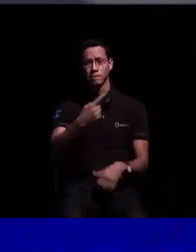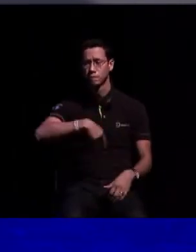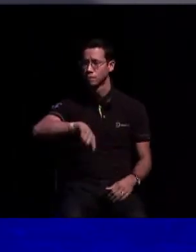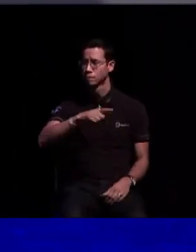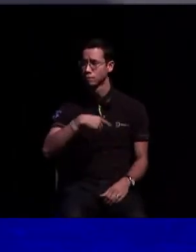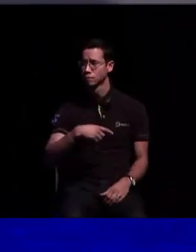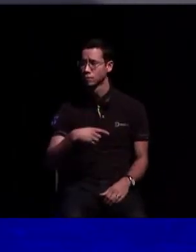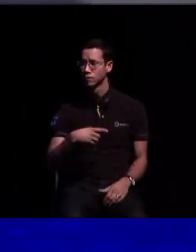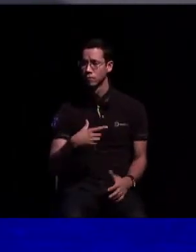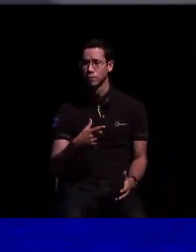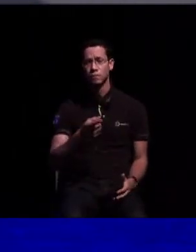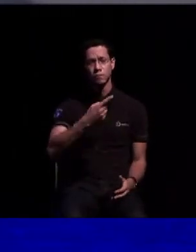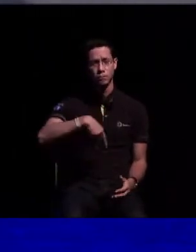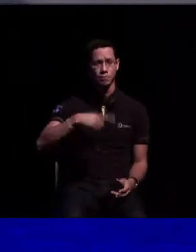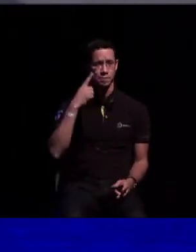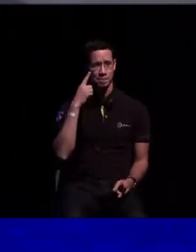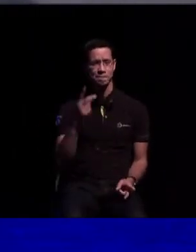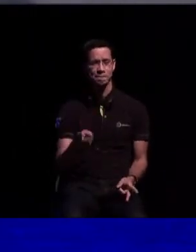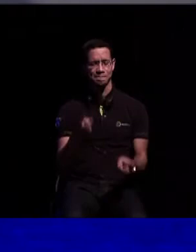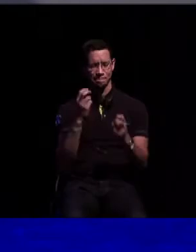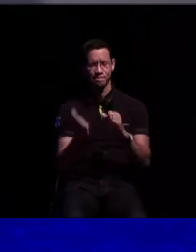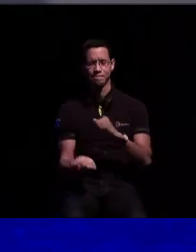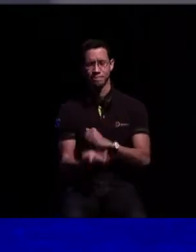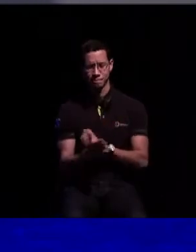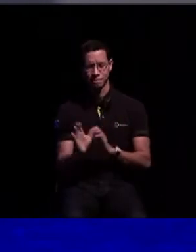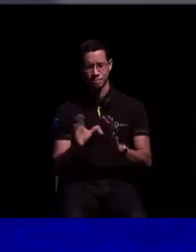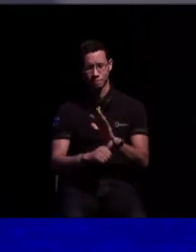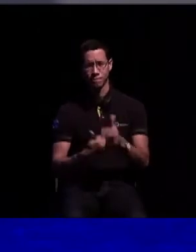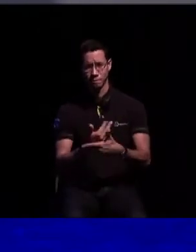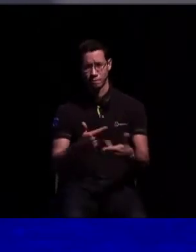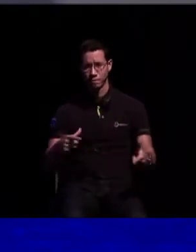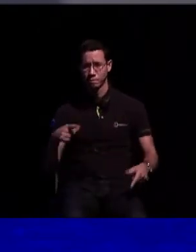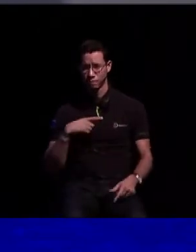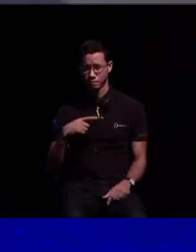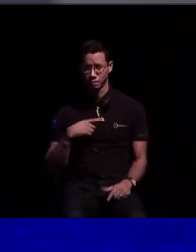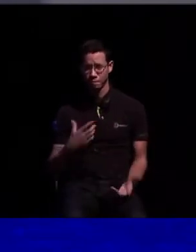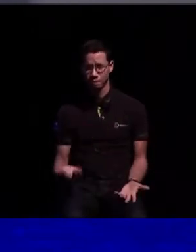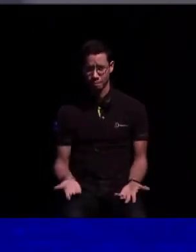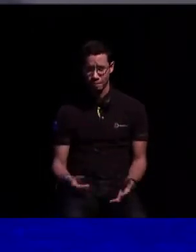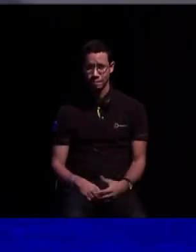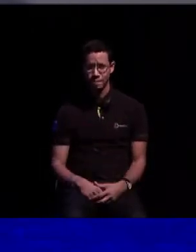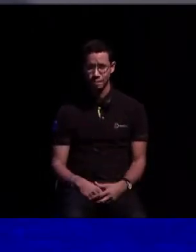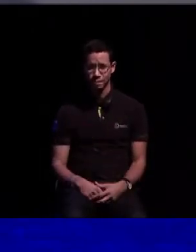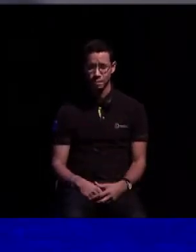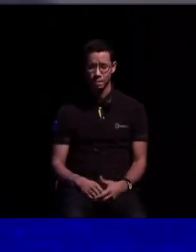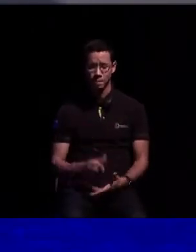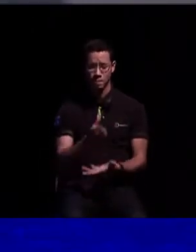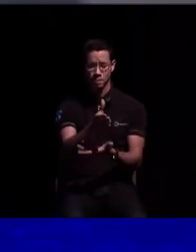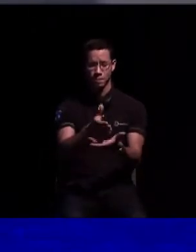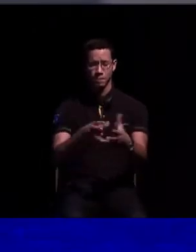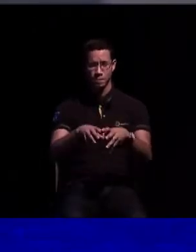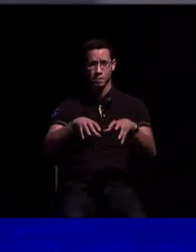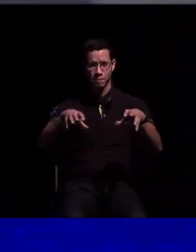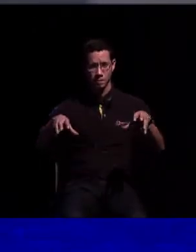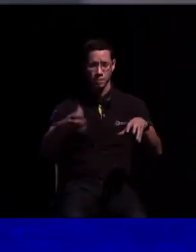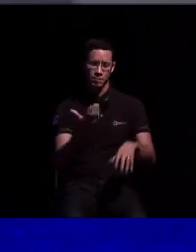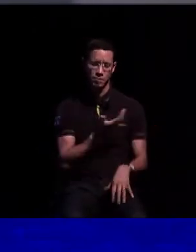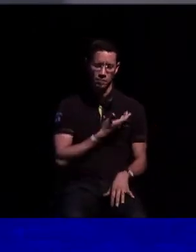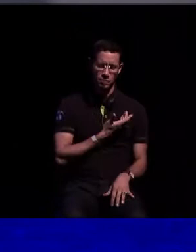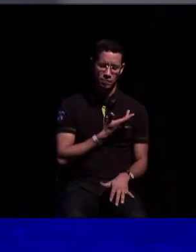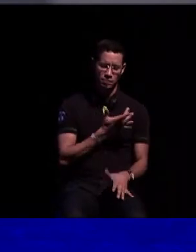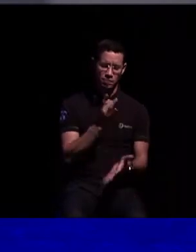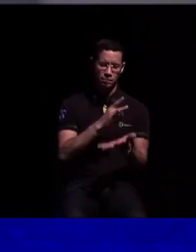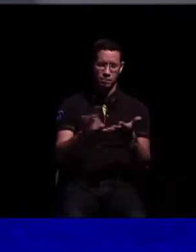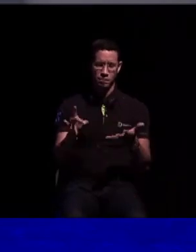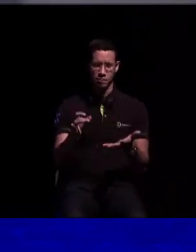terra da corrupção, por exemplo, né? Ou seja, então você dividiria o mundo entre amigos e inimigos. É como se em algum outro lugar do